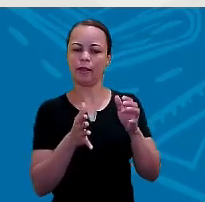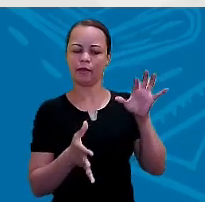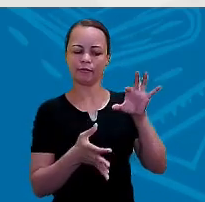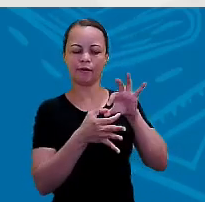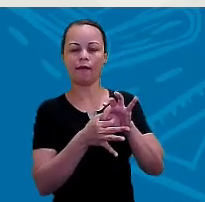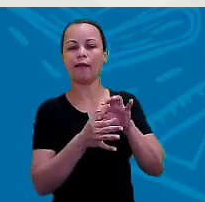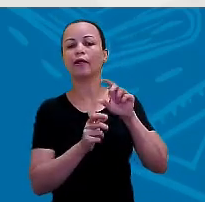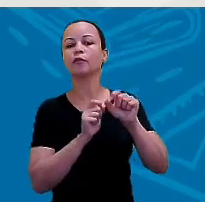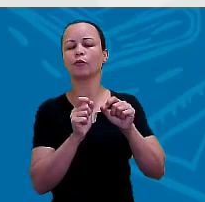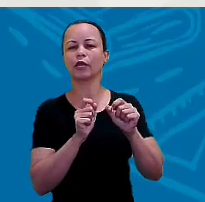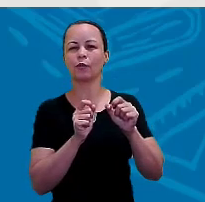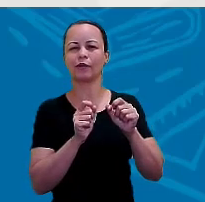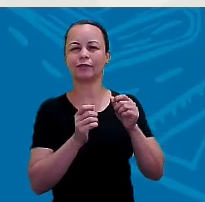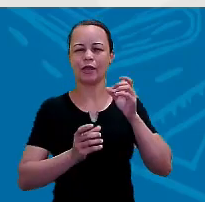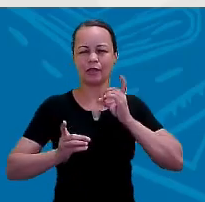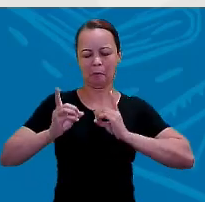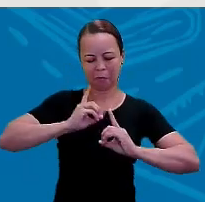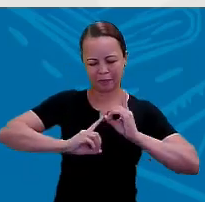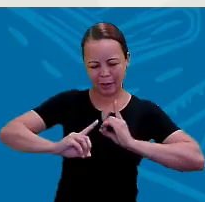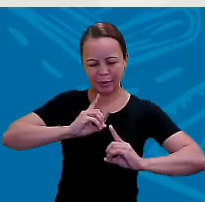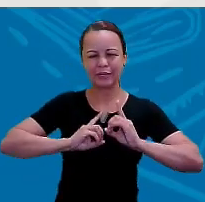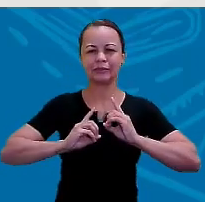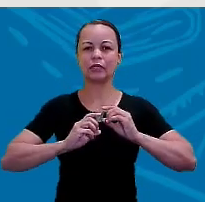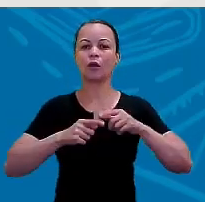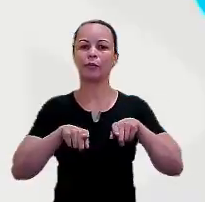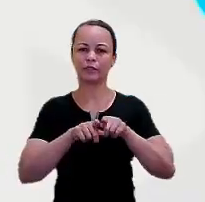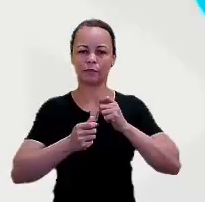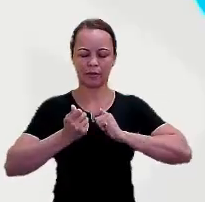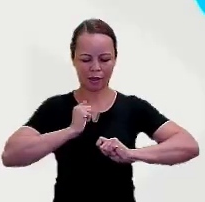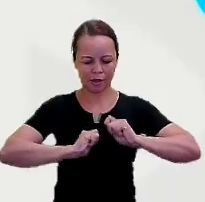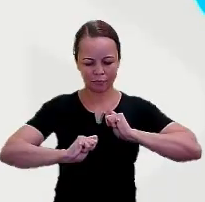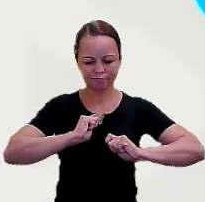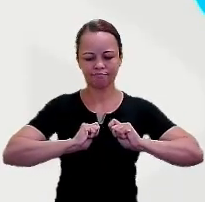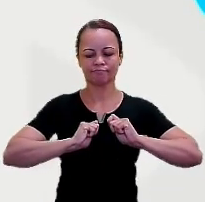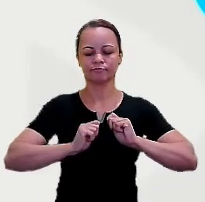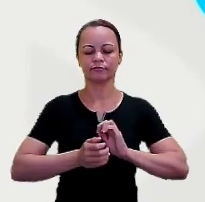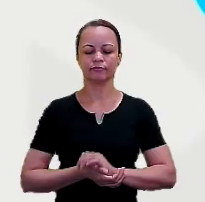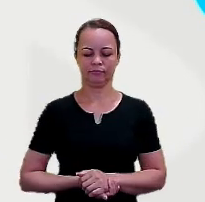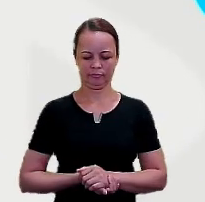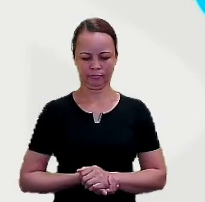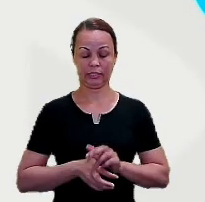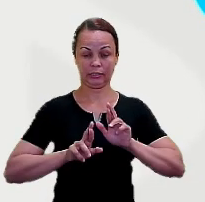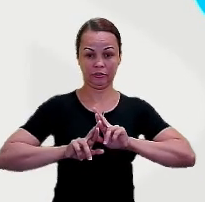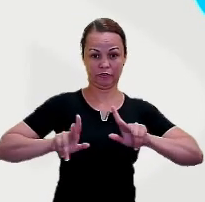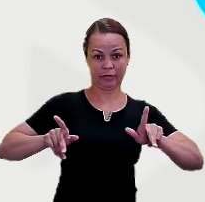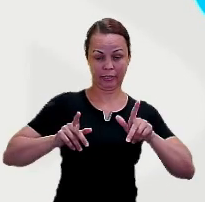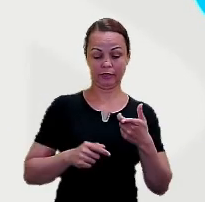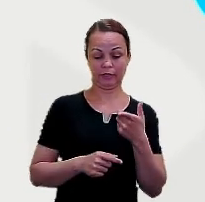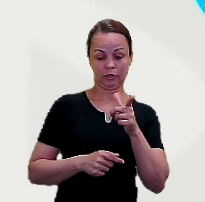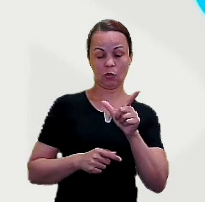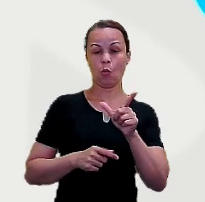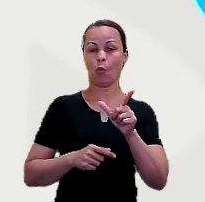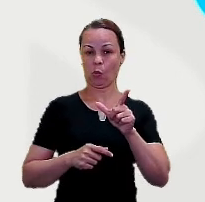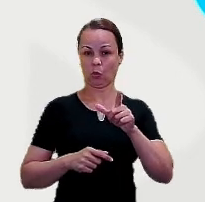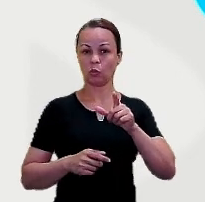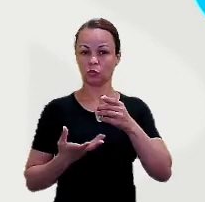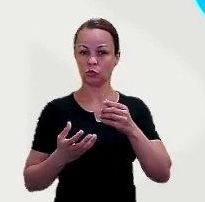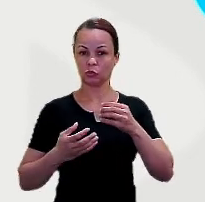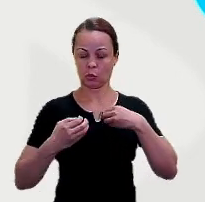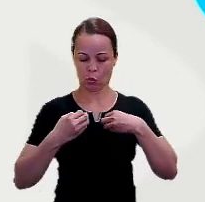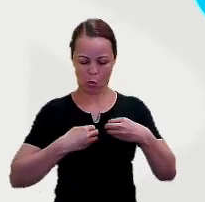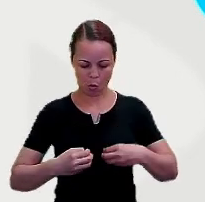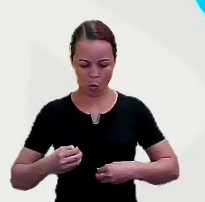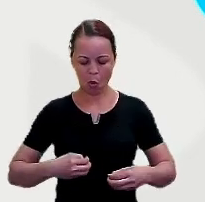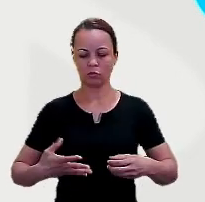a ideia da depressão, com a ideia da ansiedade. E aí, ó, diferente de qualquer outro órgão do nosso corpo, o intestino pode